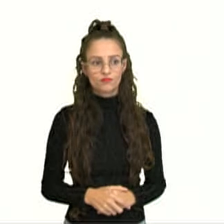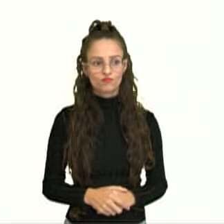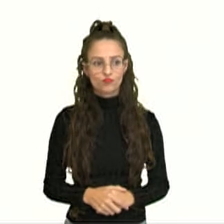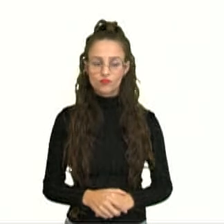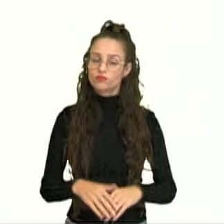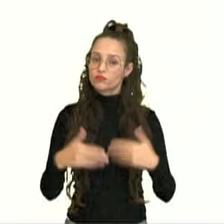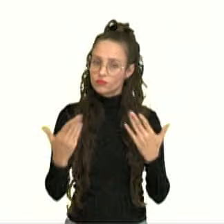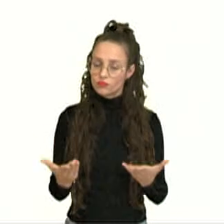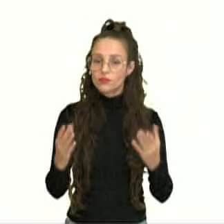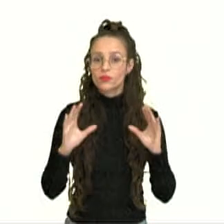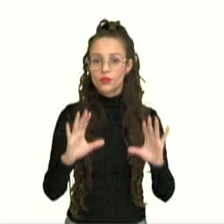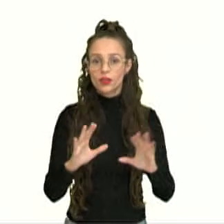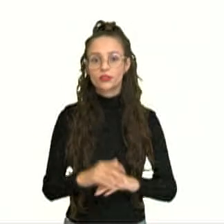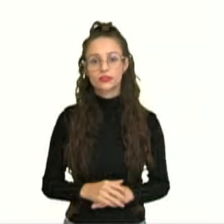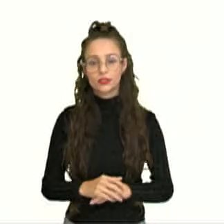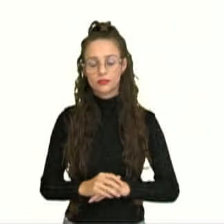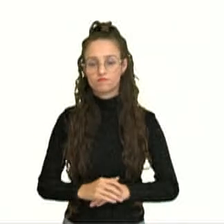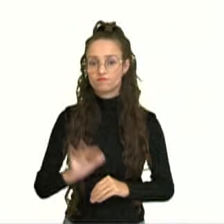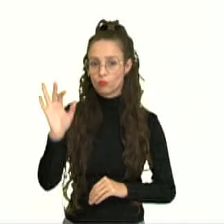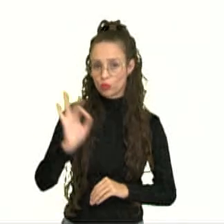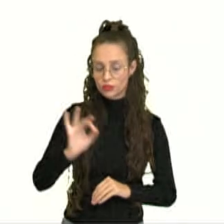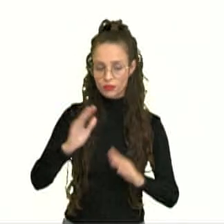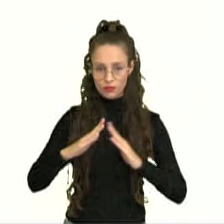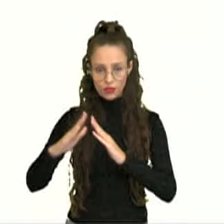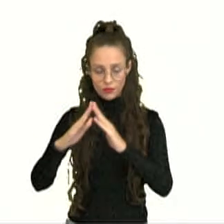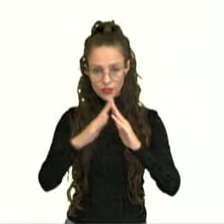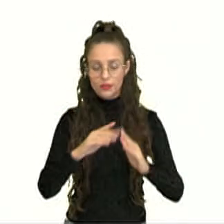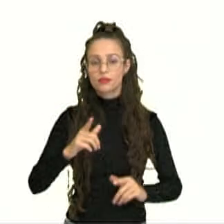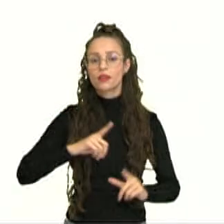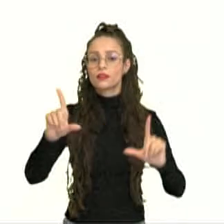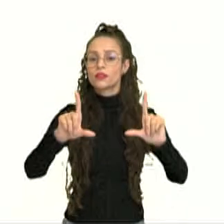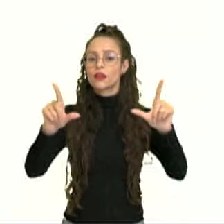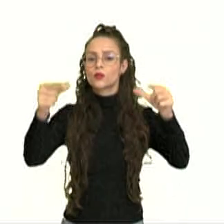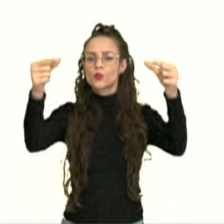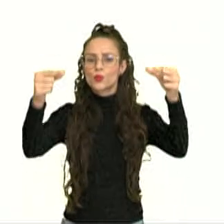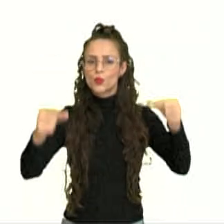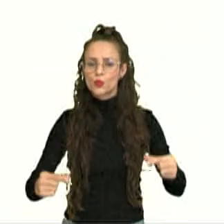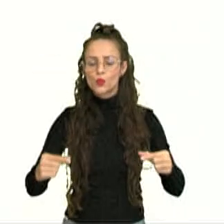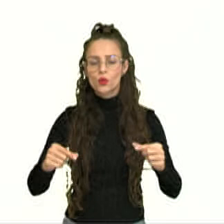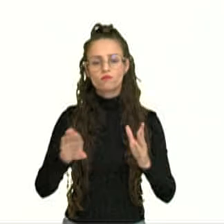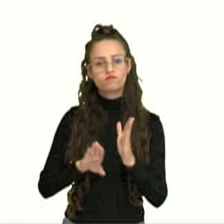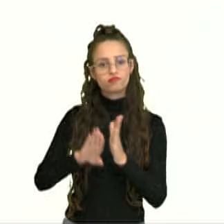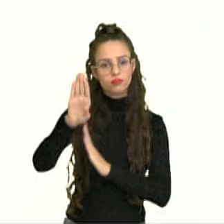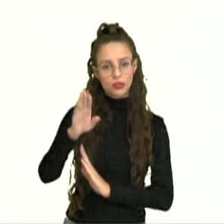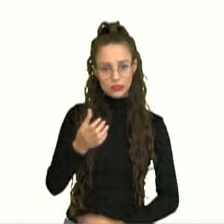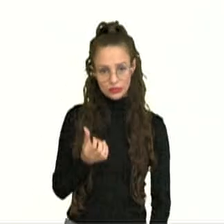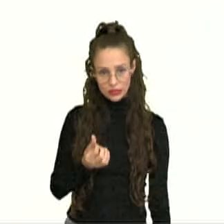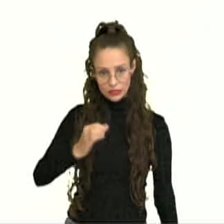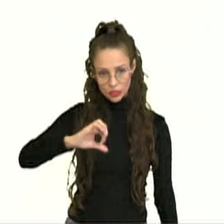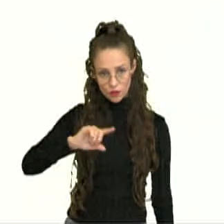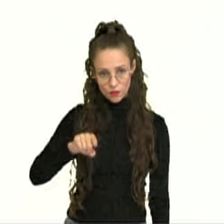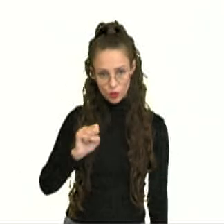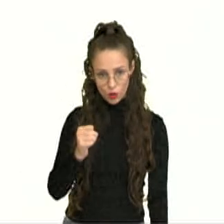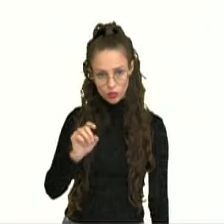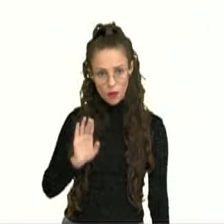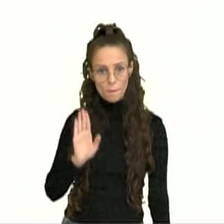Dessa forma, a parcela de domicílios com televisão de tela fina subiu de 69,8%